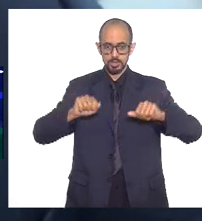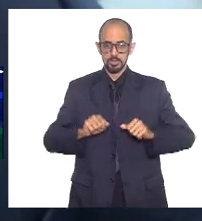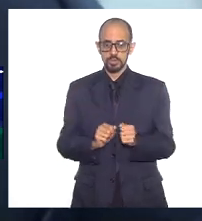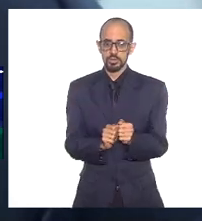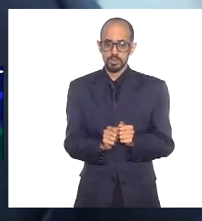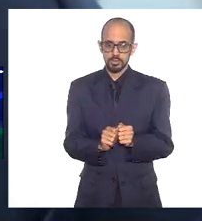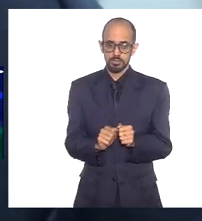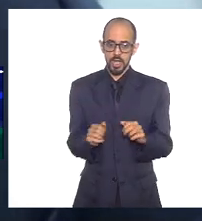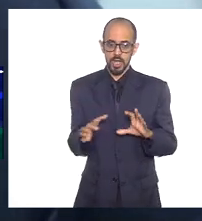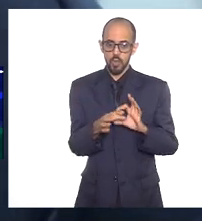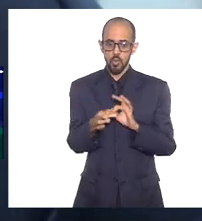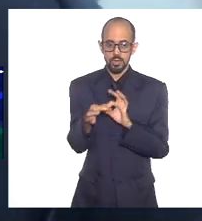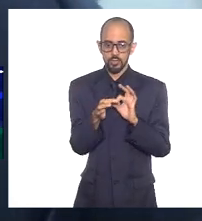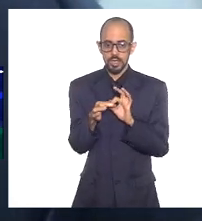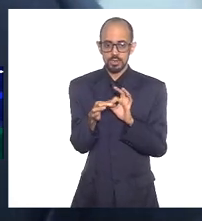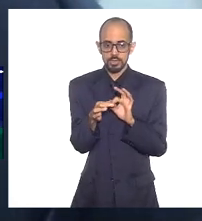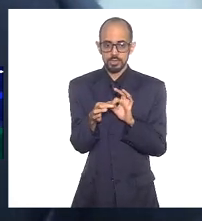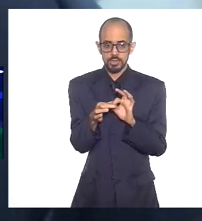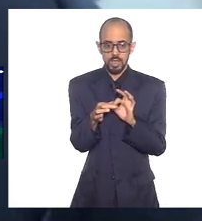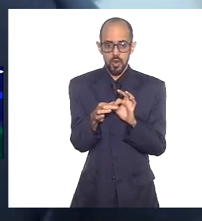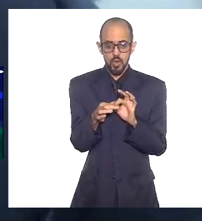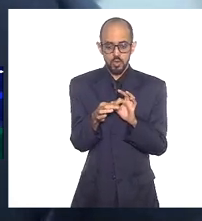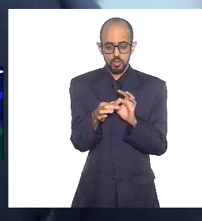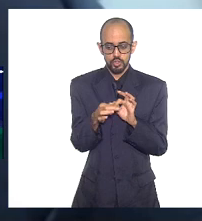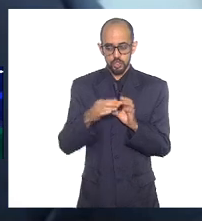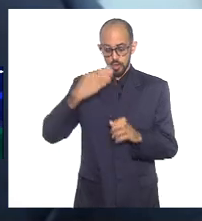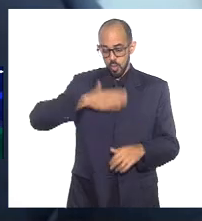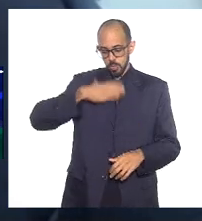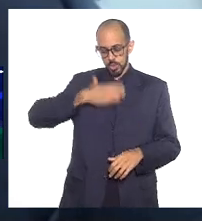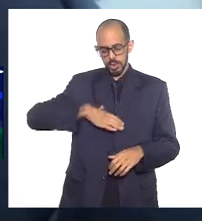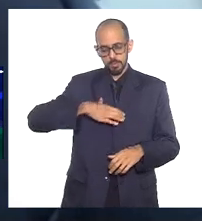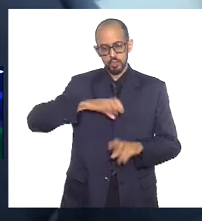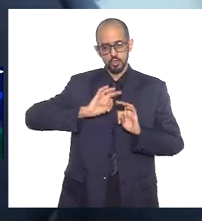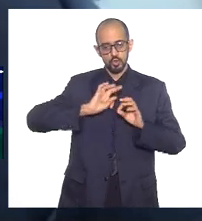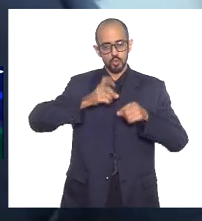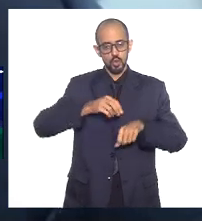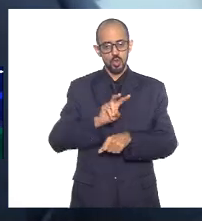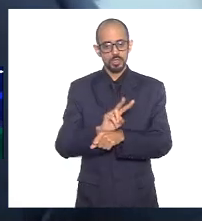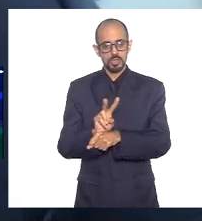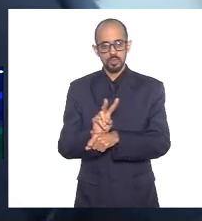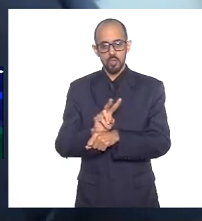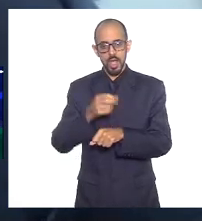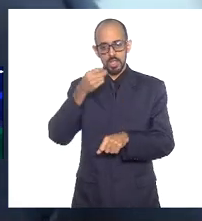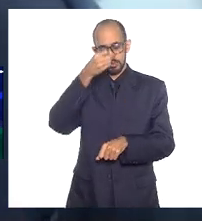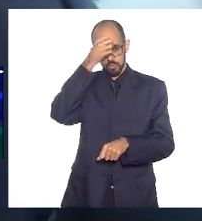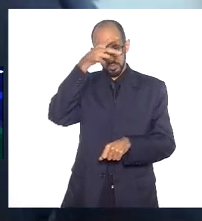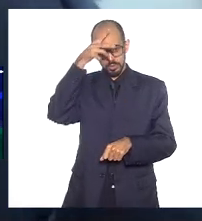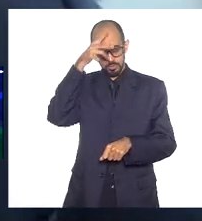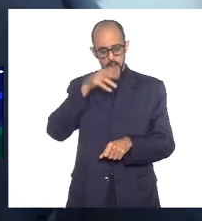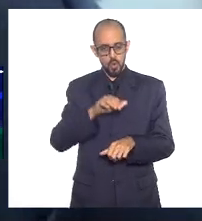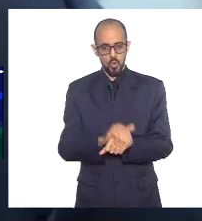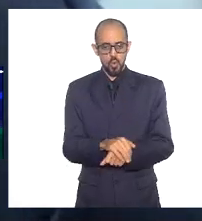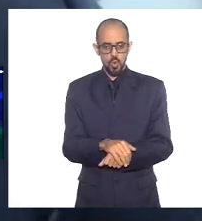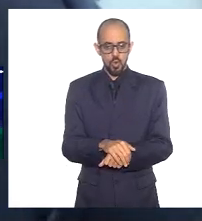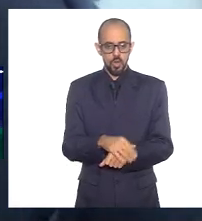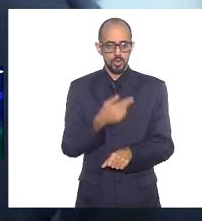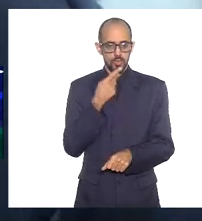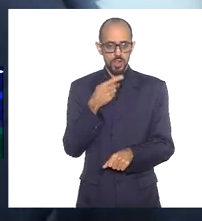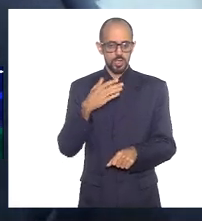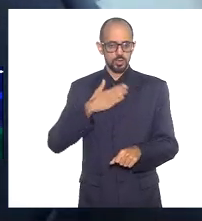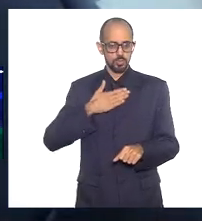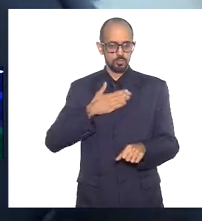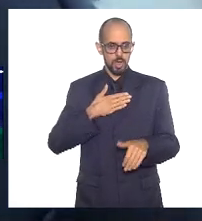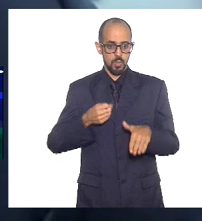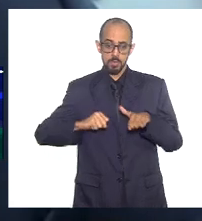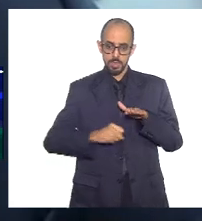humanificação de conduta das guardas municipais. Eu não estou me referindo só a uma pauta que é uma pauta do meu mandato, de outros